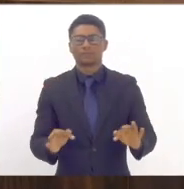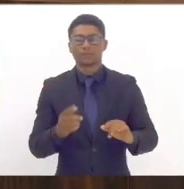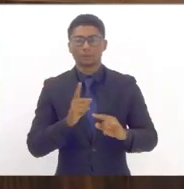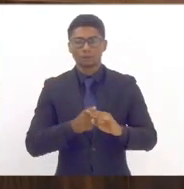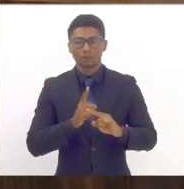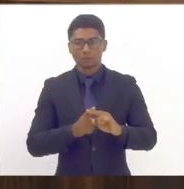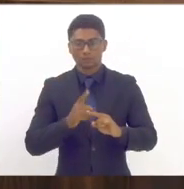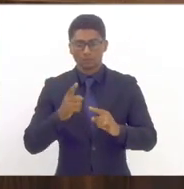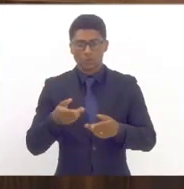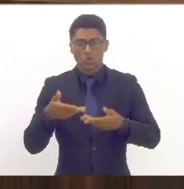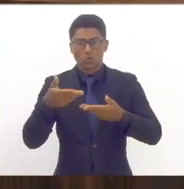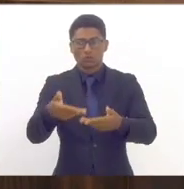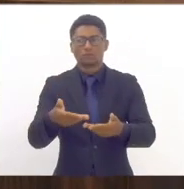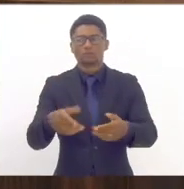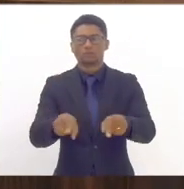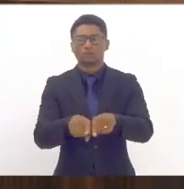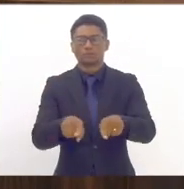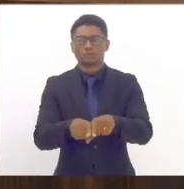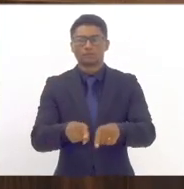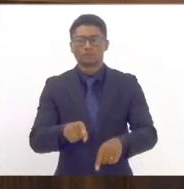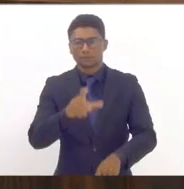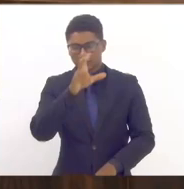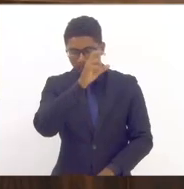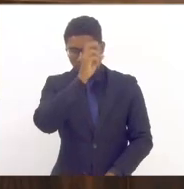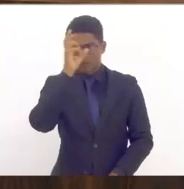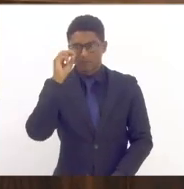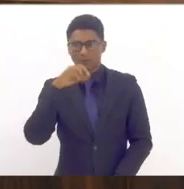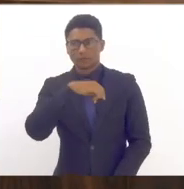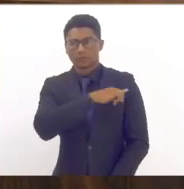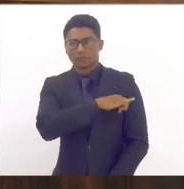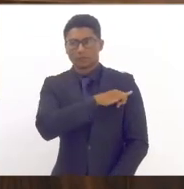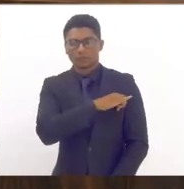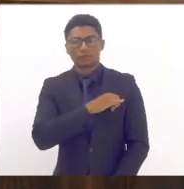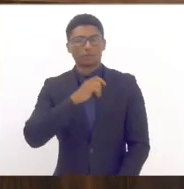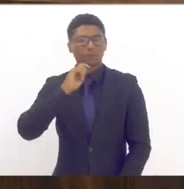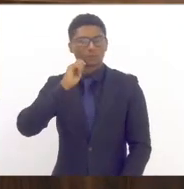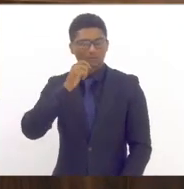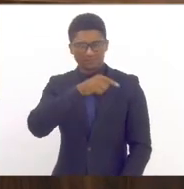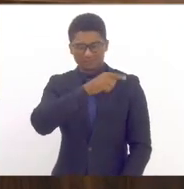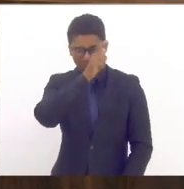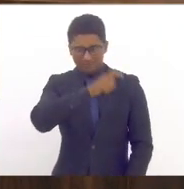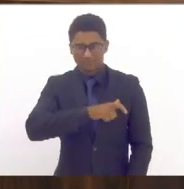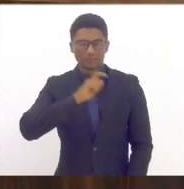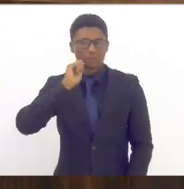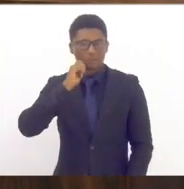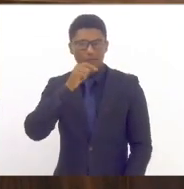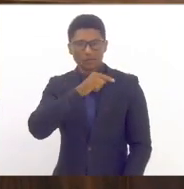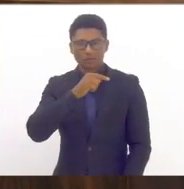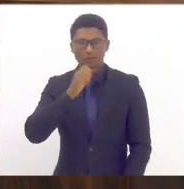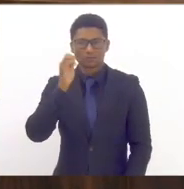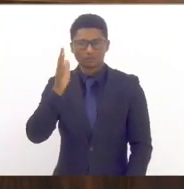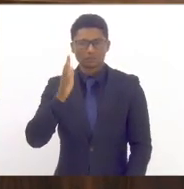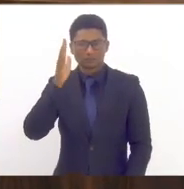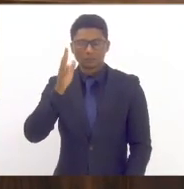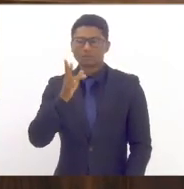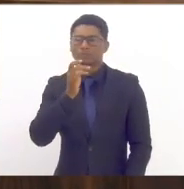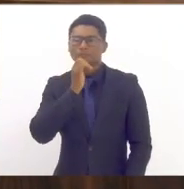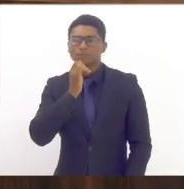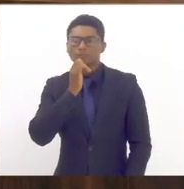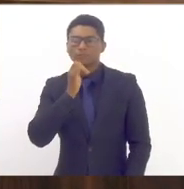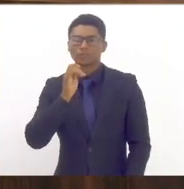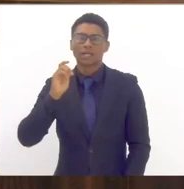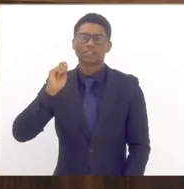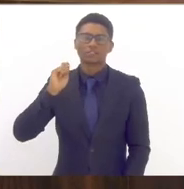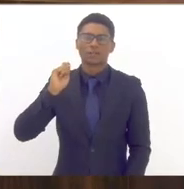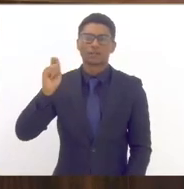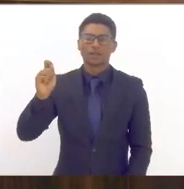possibilidade de trazer umas palavras também aqui do nosso prefeito da cidade do Rio, Eduardo Paes. E falar em Tiradentes, Pedro, mais